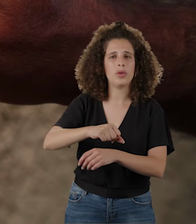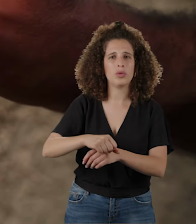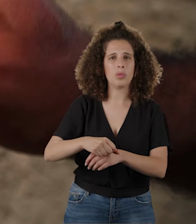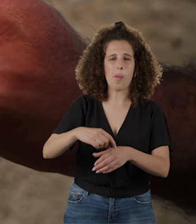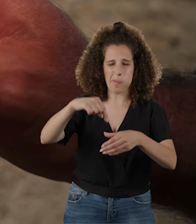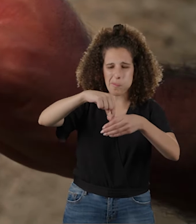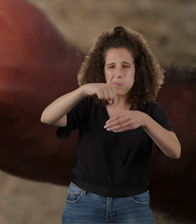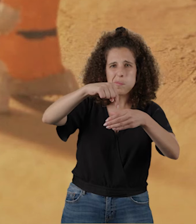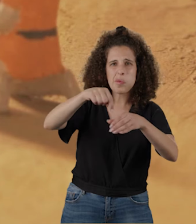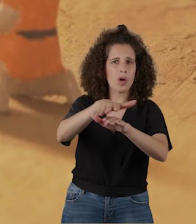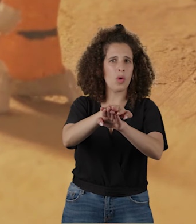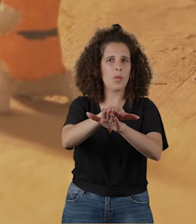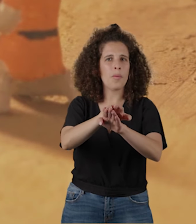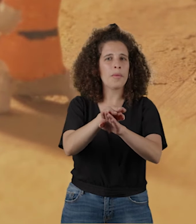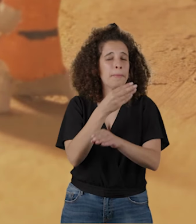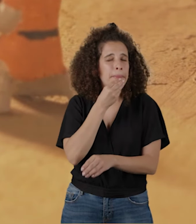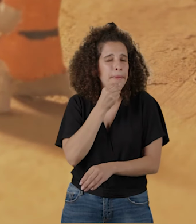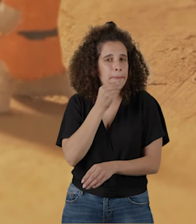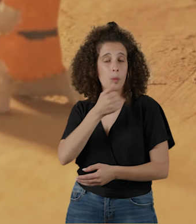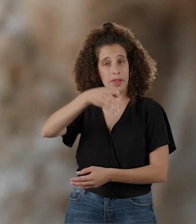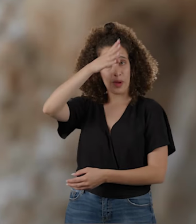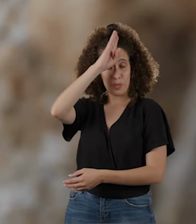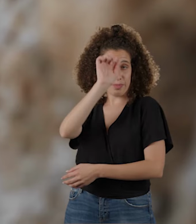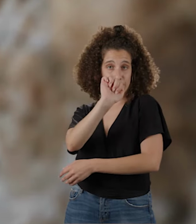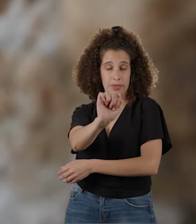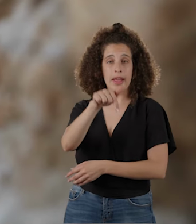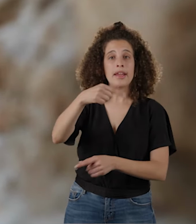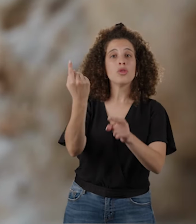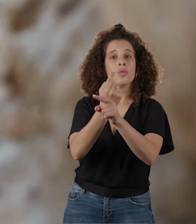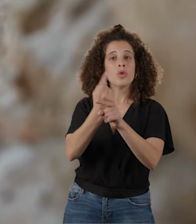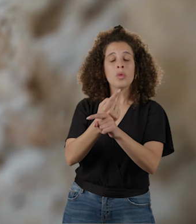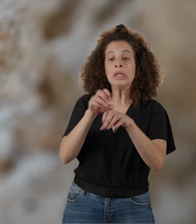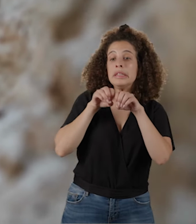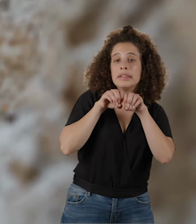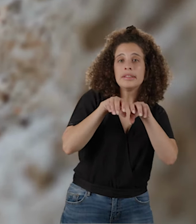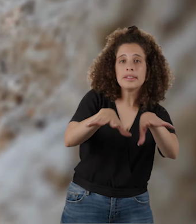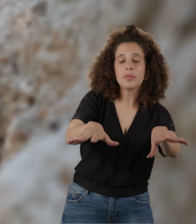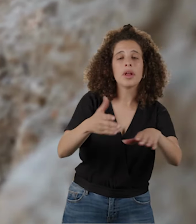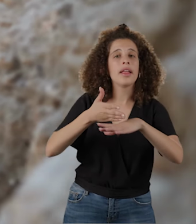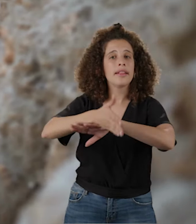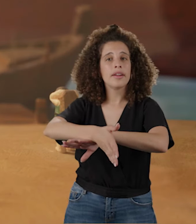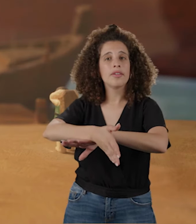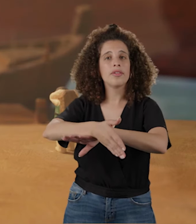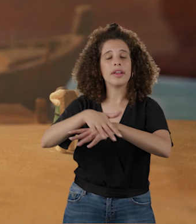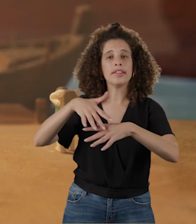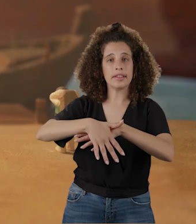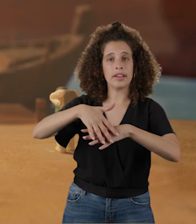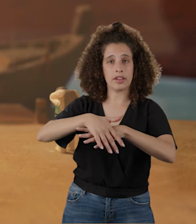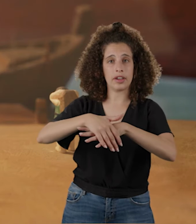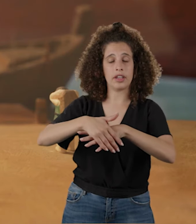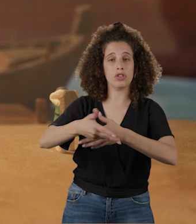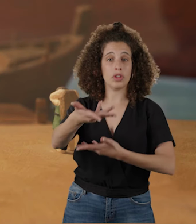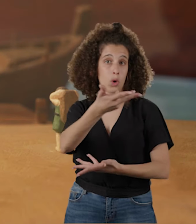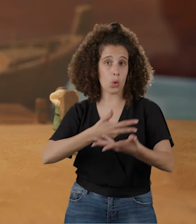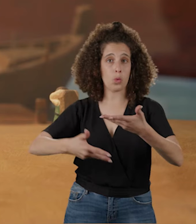peixe, muito apreciado na gastronomia romana. Estes produtos eram depois distribuídos através das redes